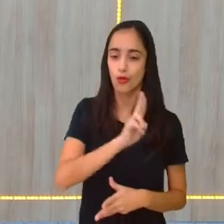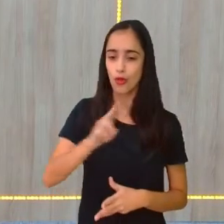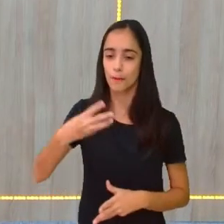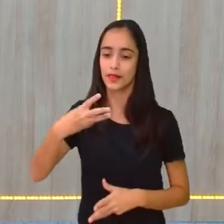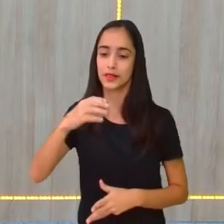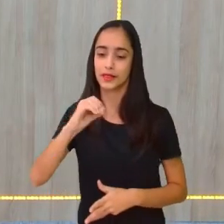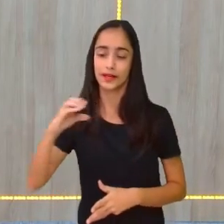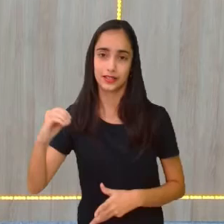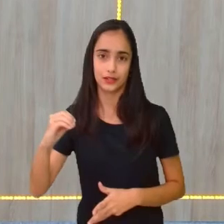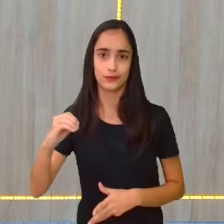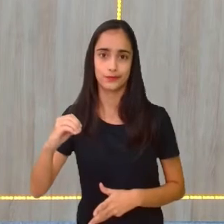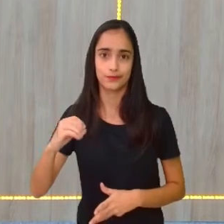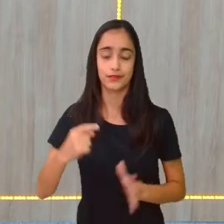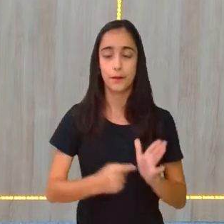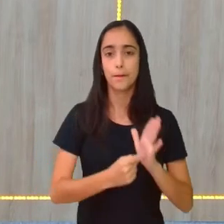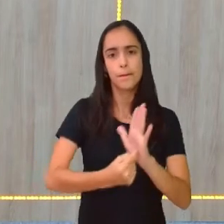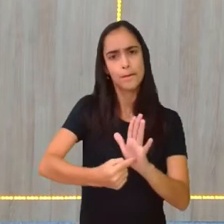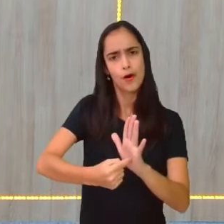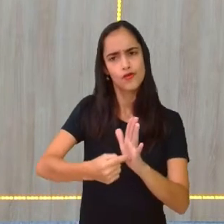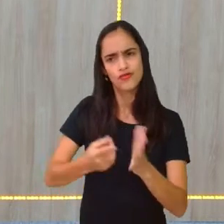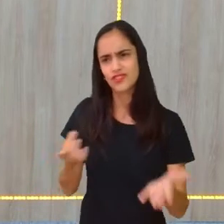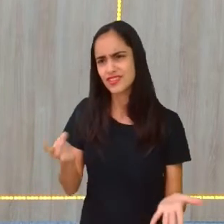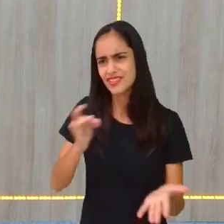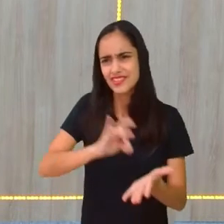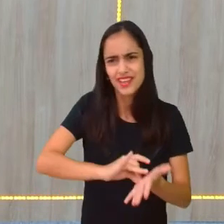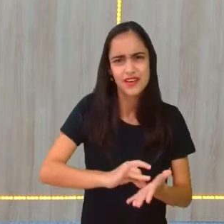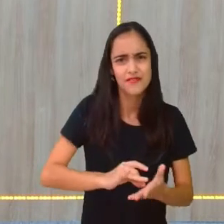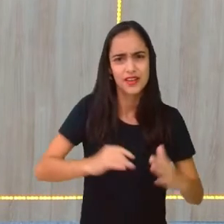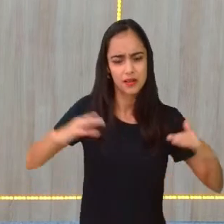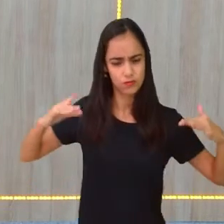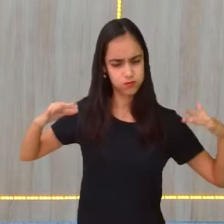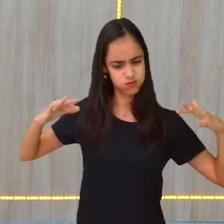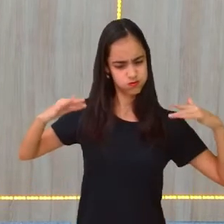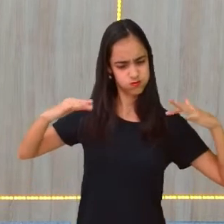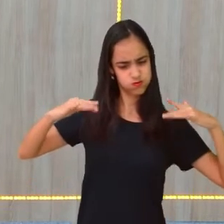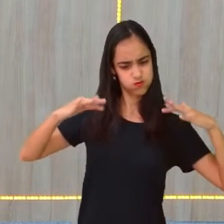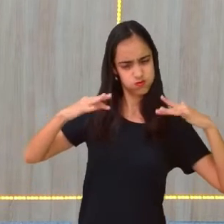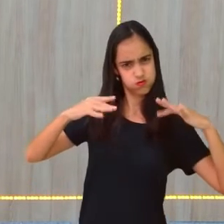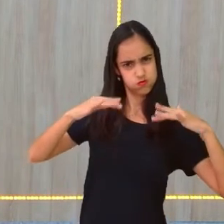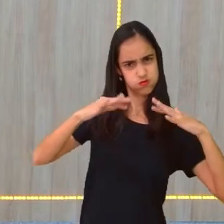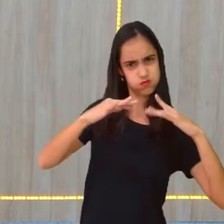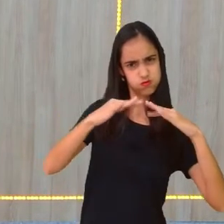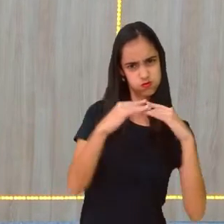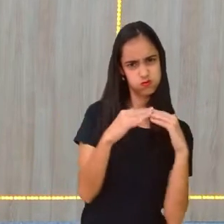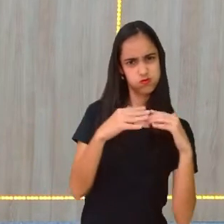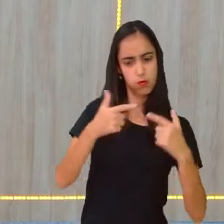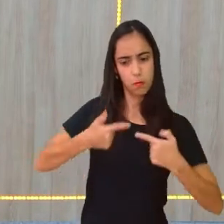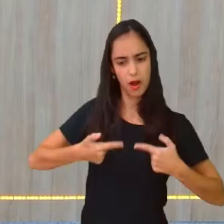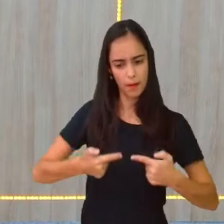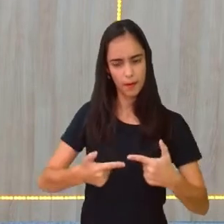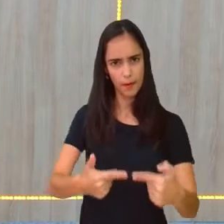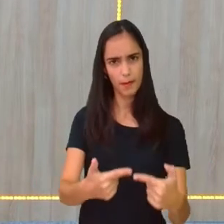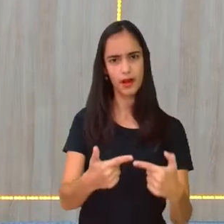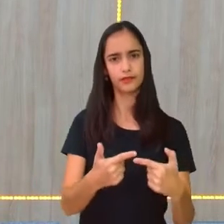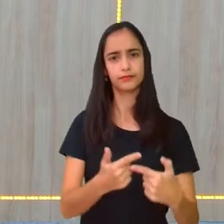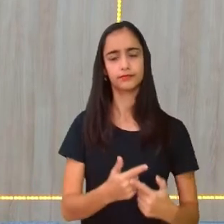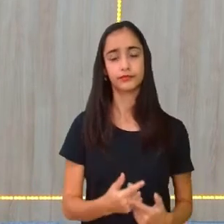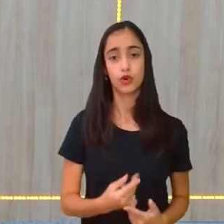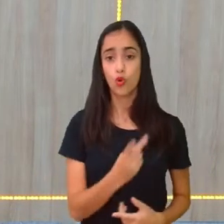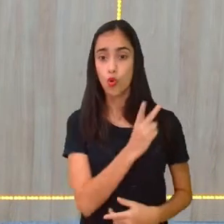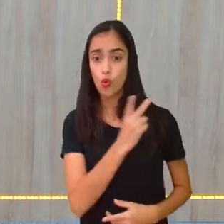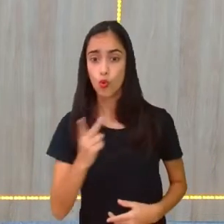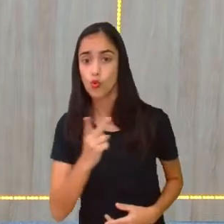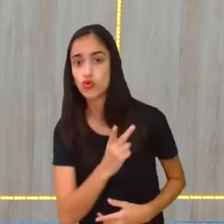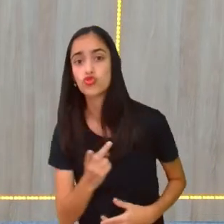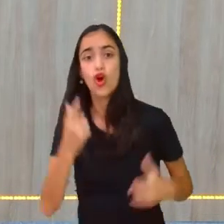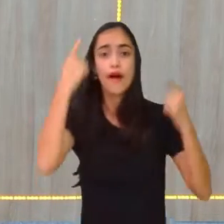Ele mostra exatamente essa batalha entre gregos e persas, né? Os gregos liderados pelo rei